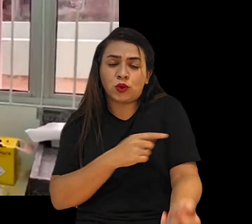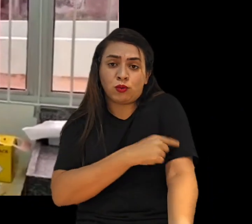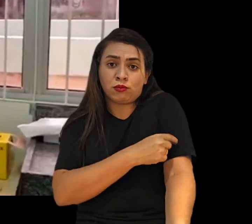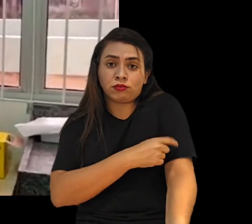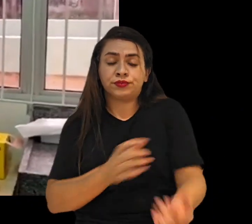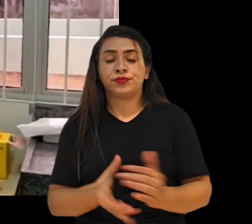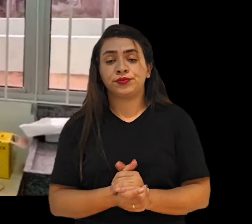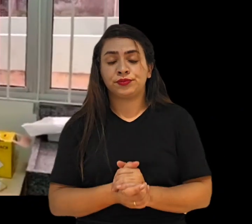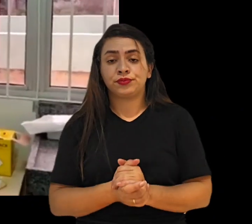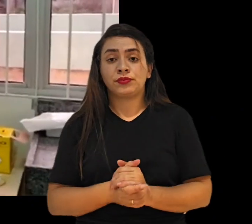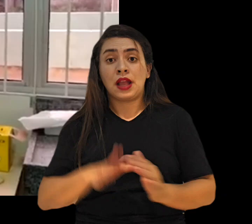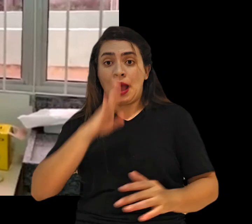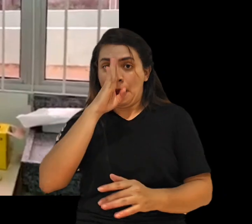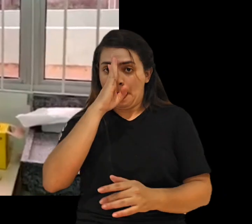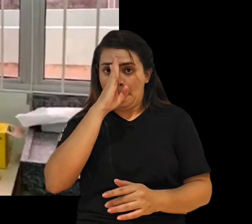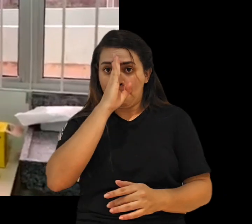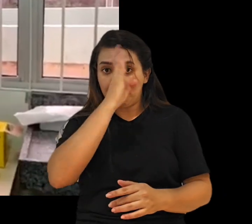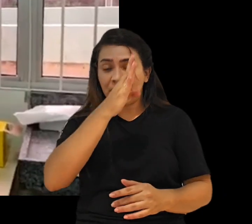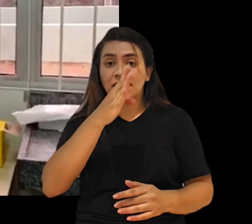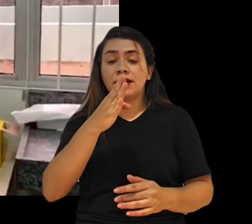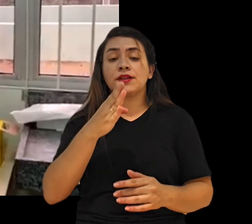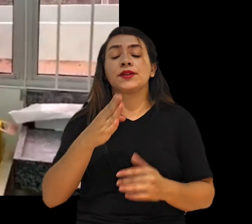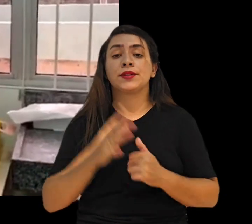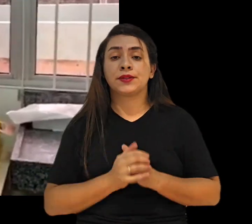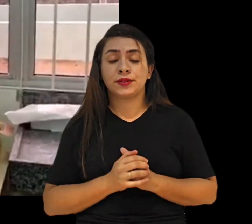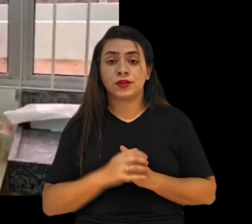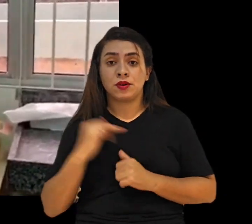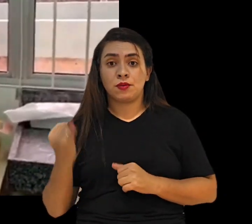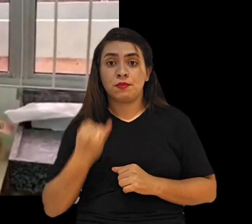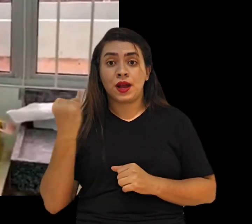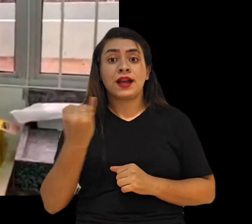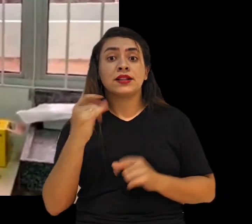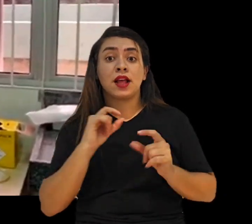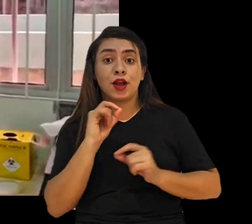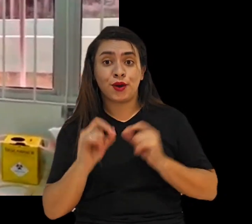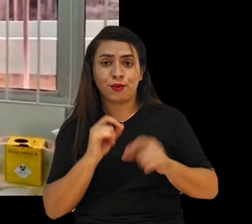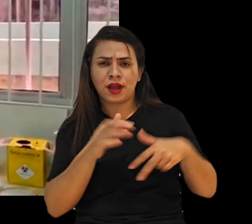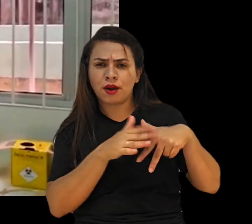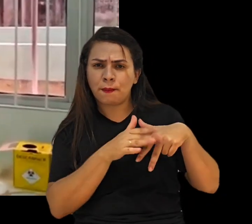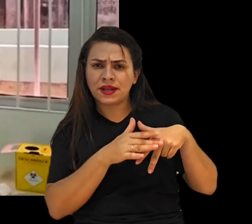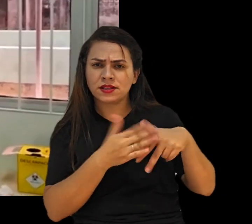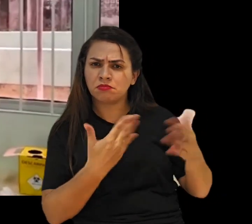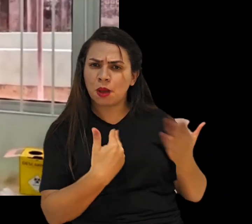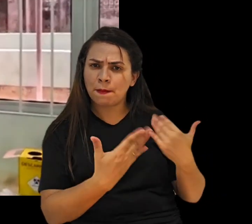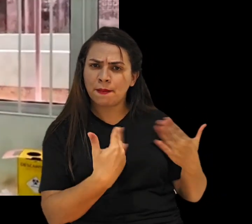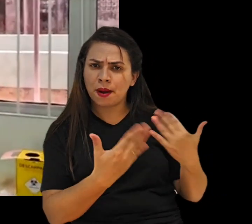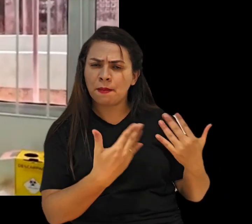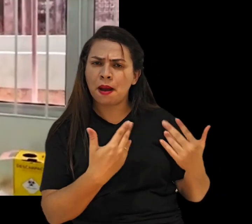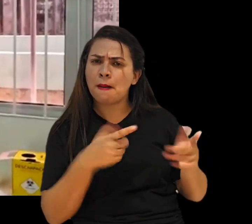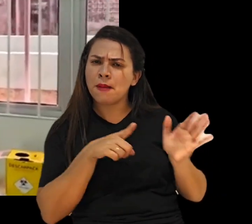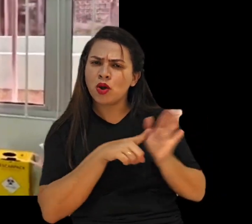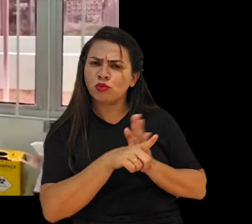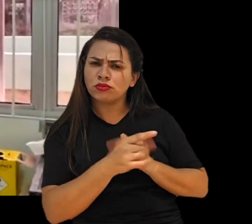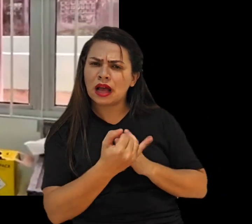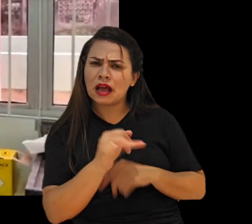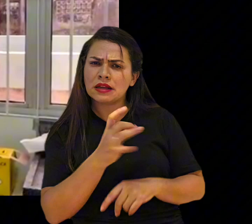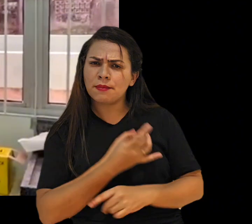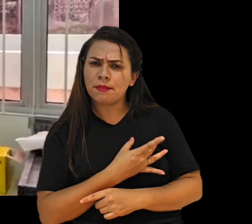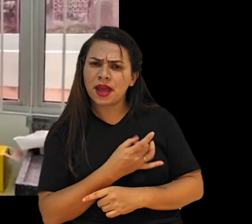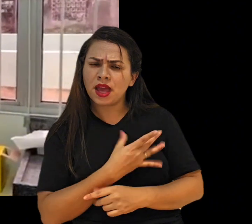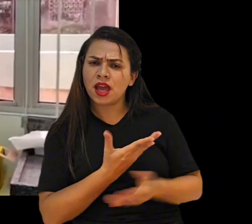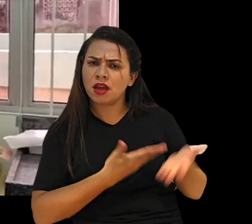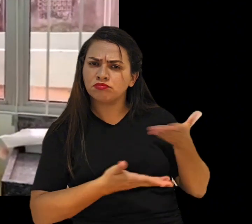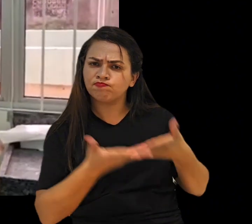que prefere usar os dois com álcool, mas vai arder depois. Tá? Uma das coisas principais da coleta, gente, é tentar acalmar o